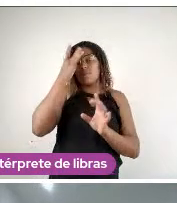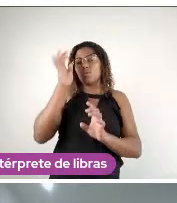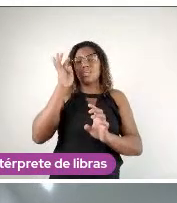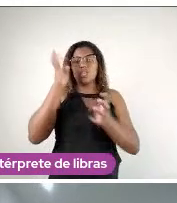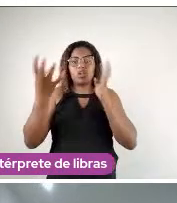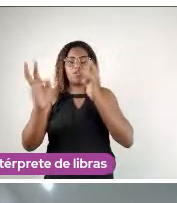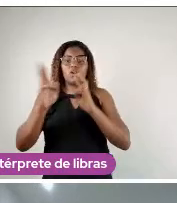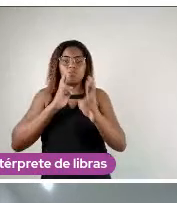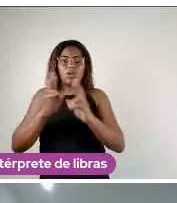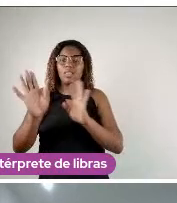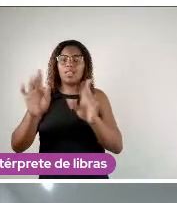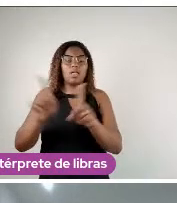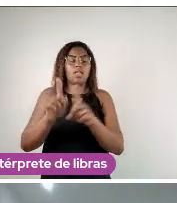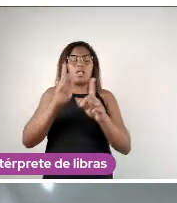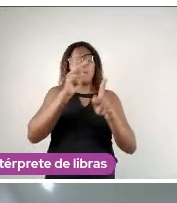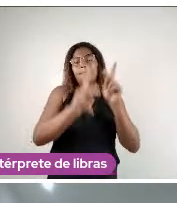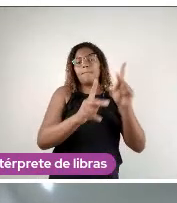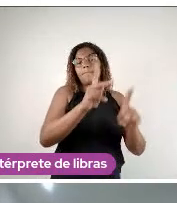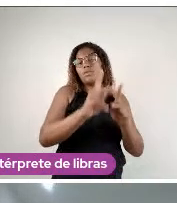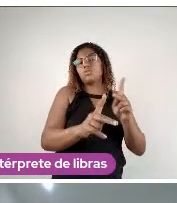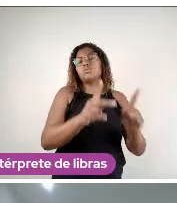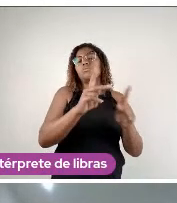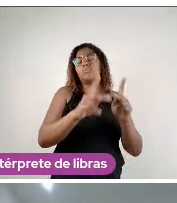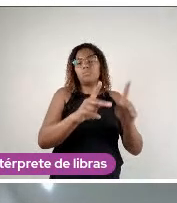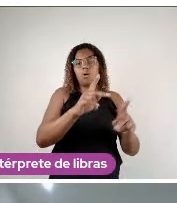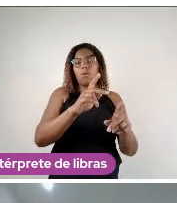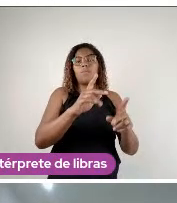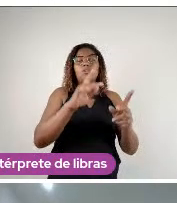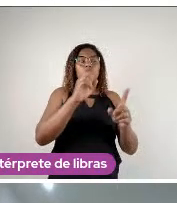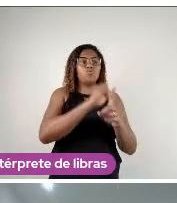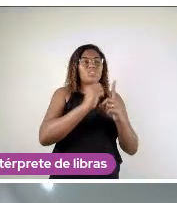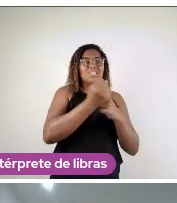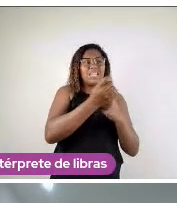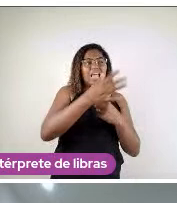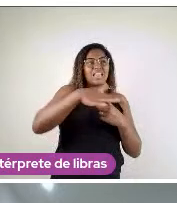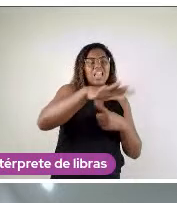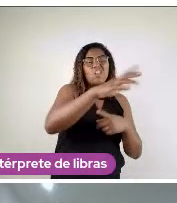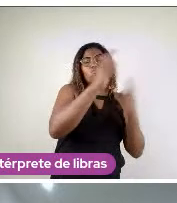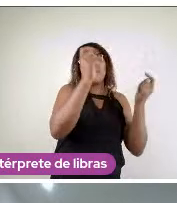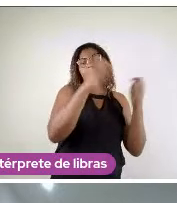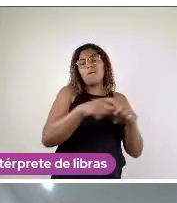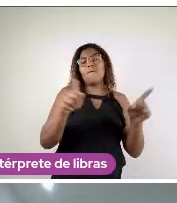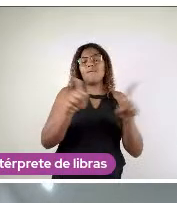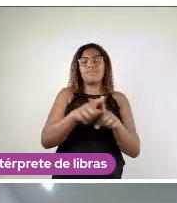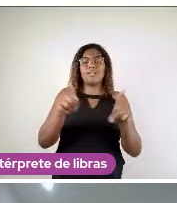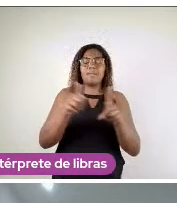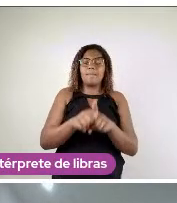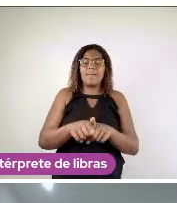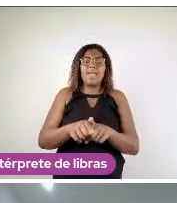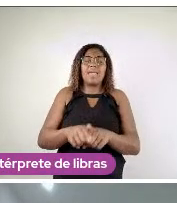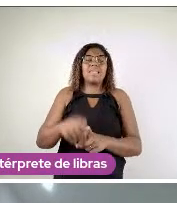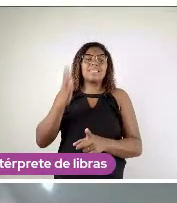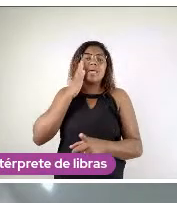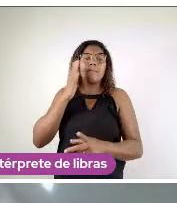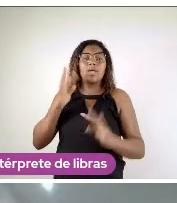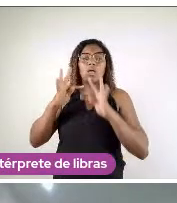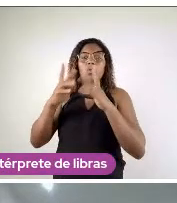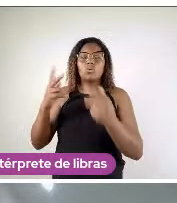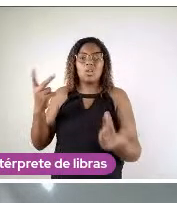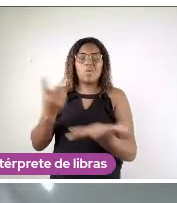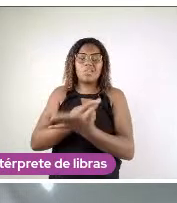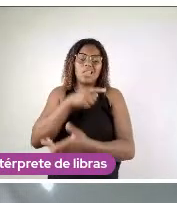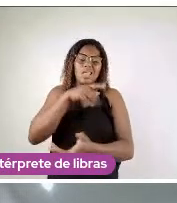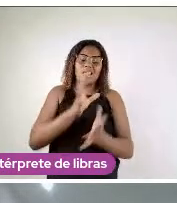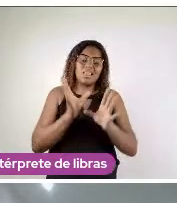para a população de uma forma geral, para que a sociedade civil também esteja a par desses dados e possa